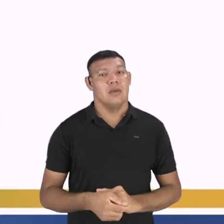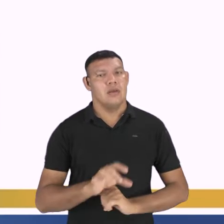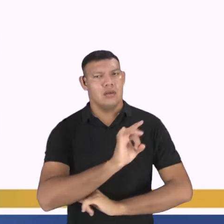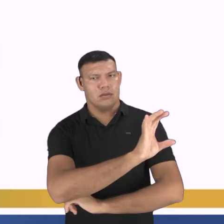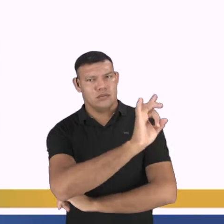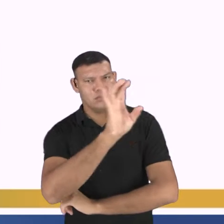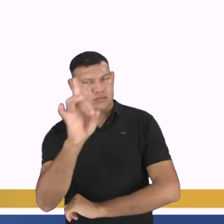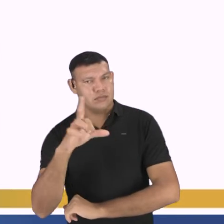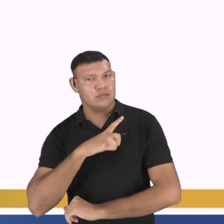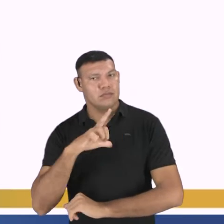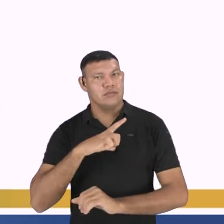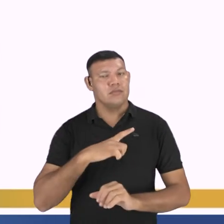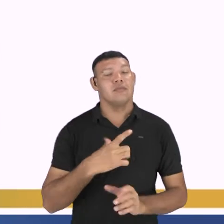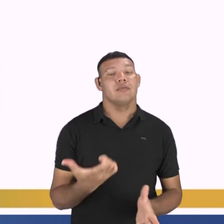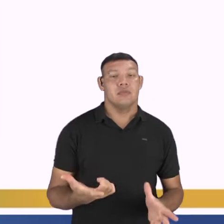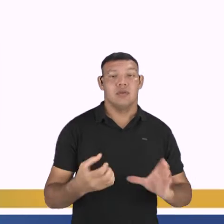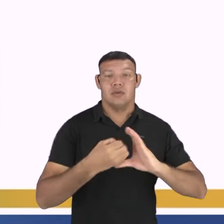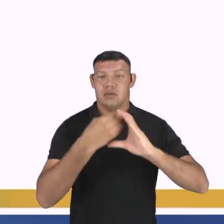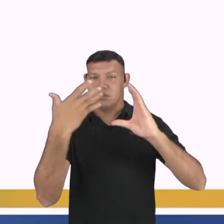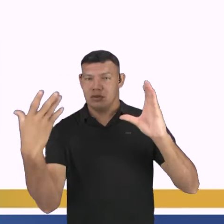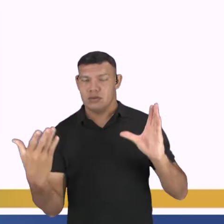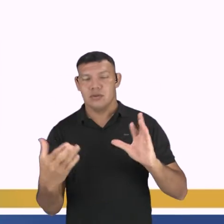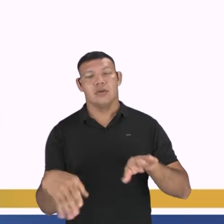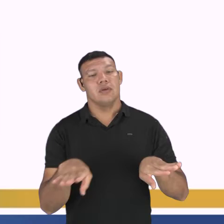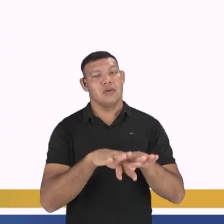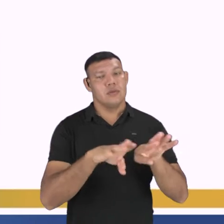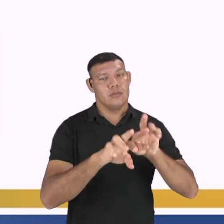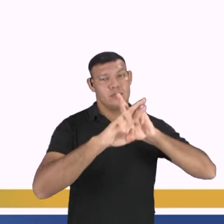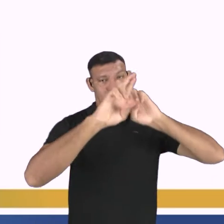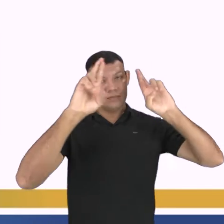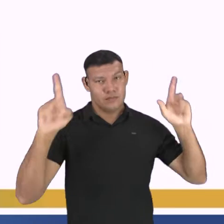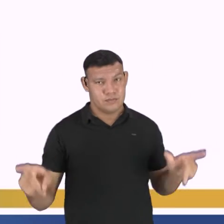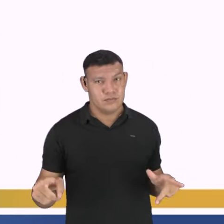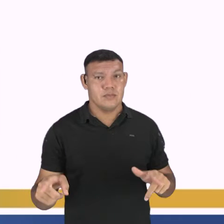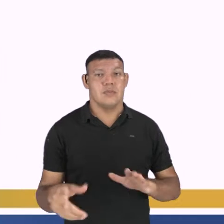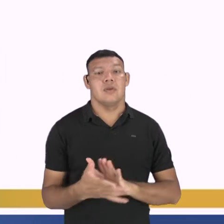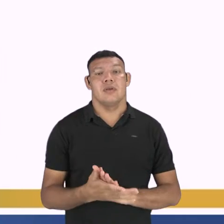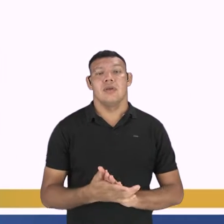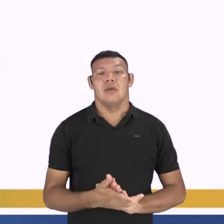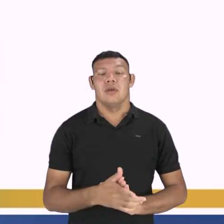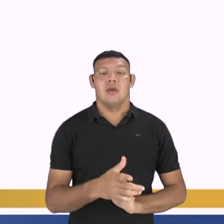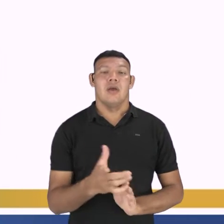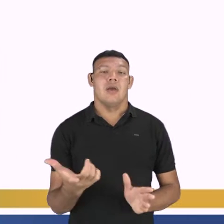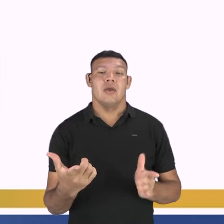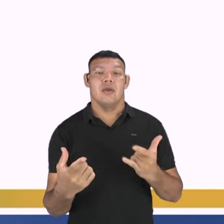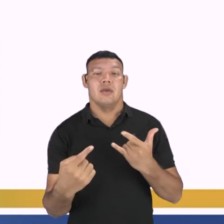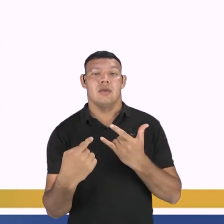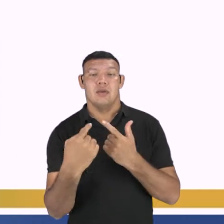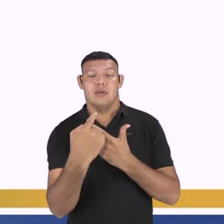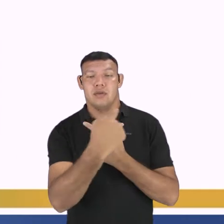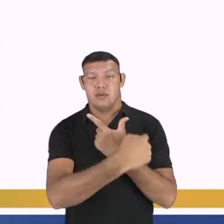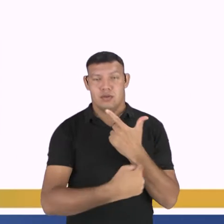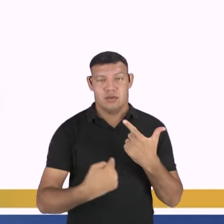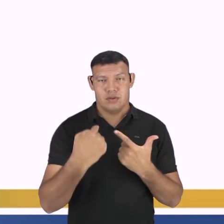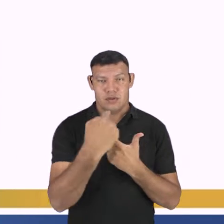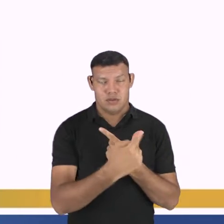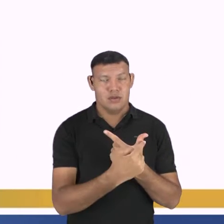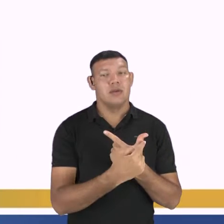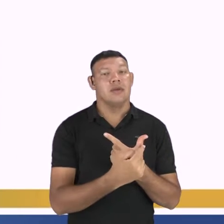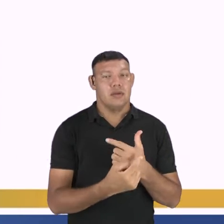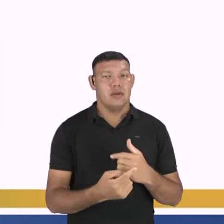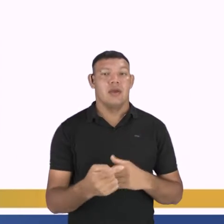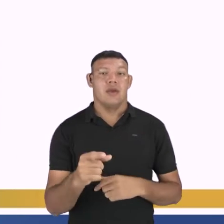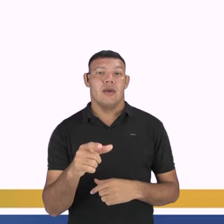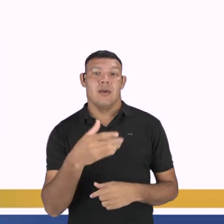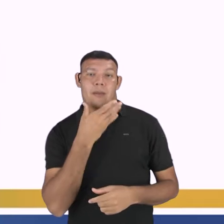Cada um tem as suas peculiaridades e as suas diferenças. O sistema reprodutor masculino, ele é responsável, né, por